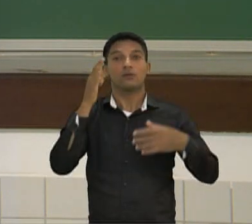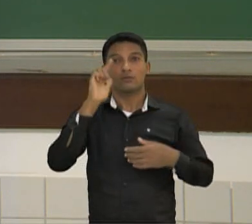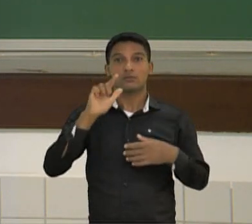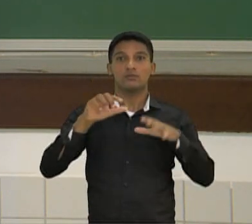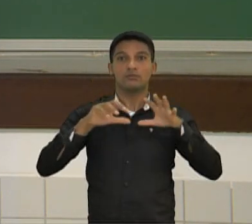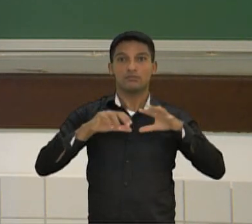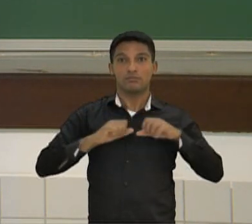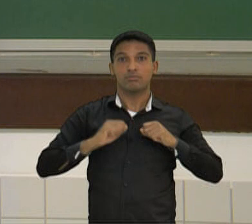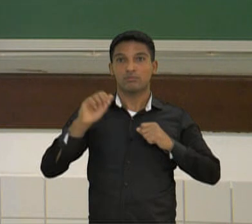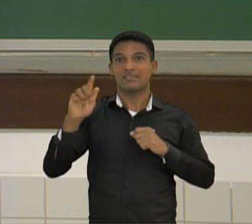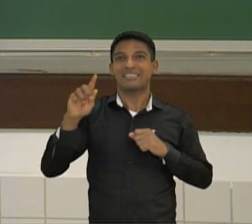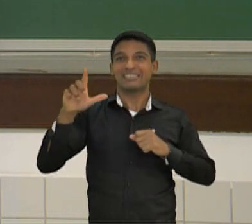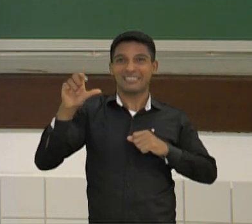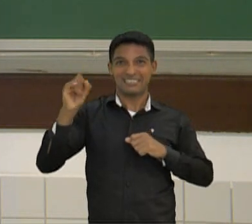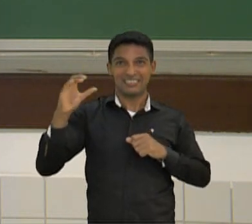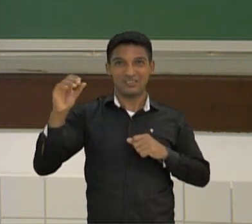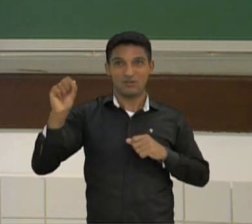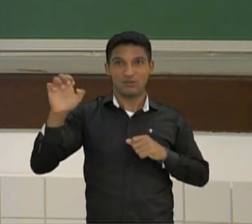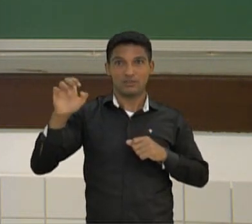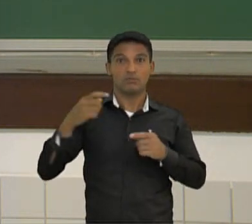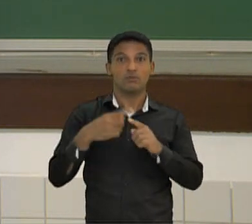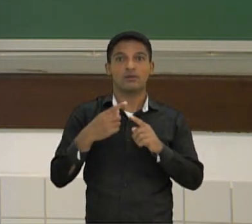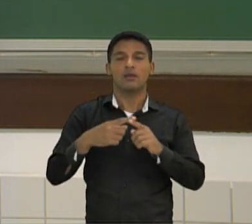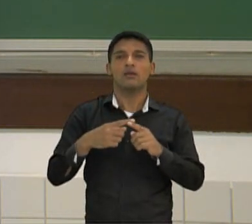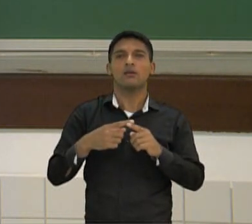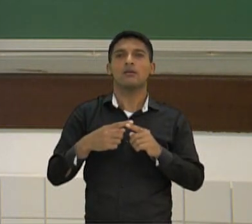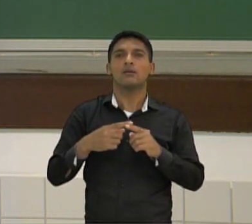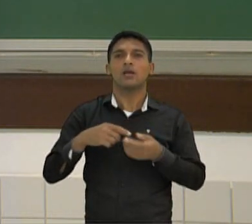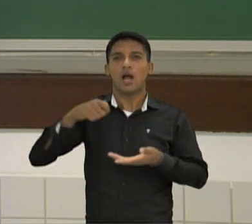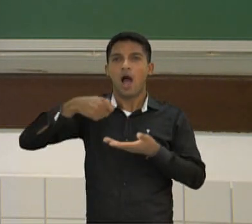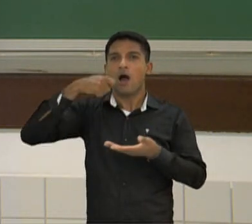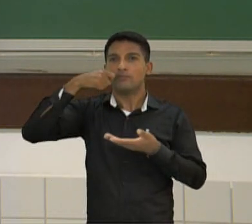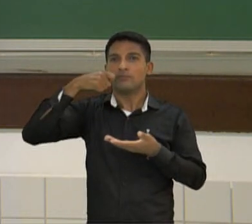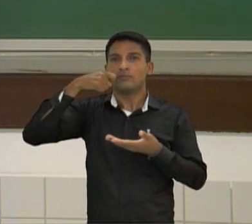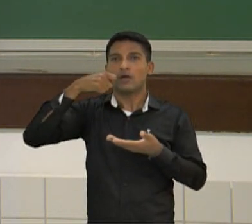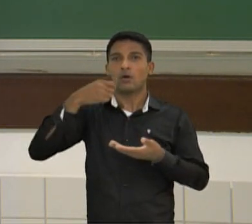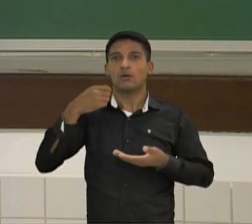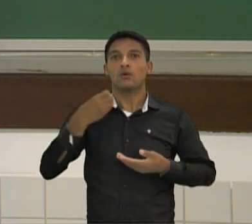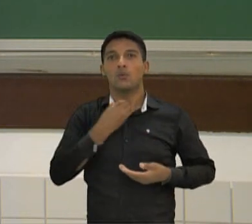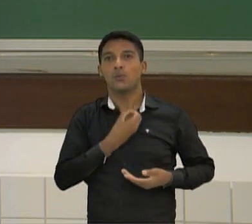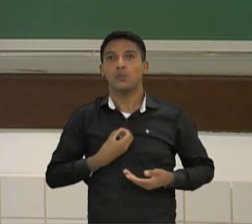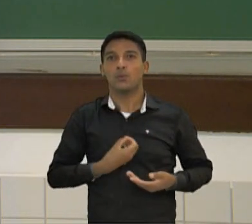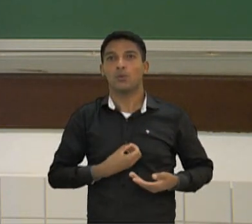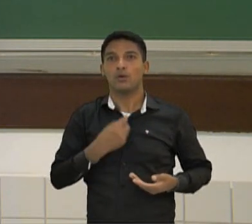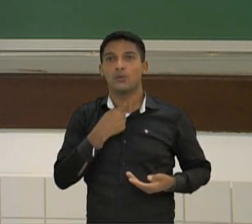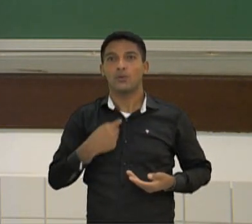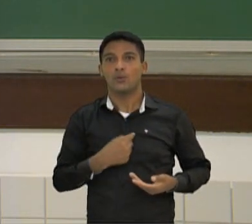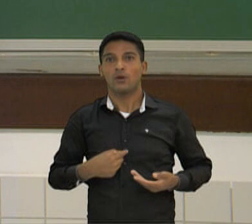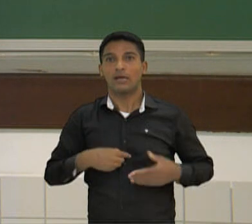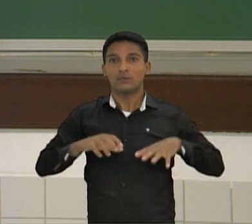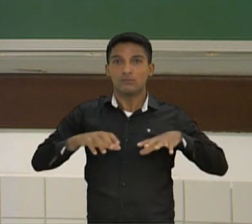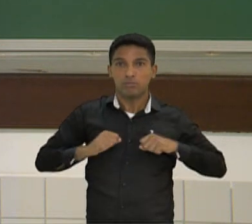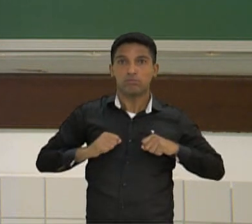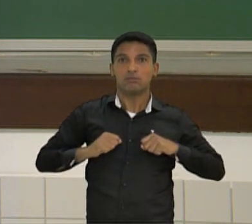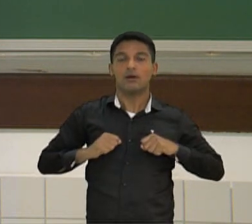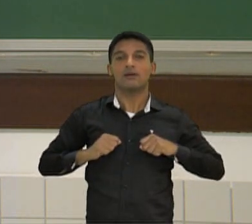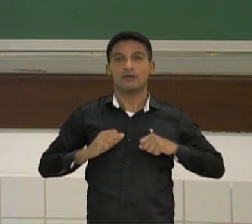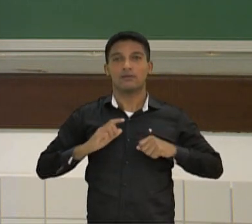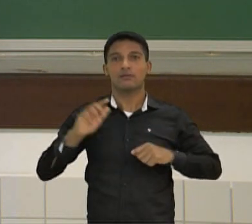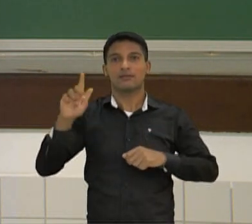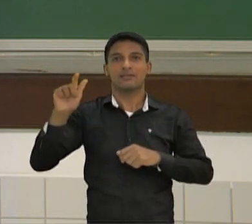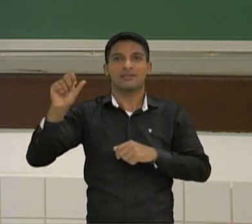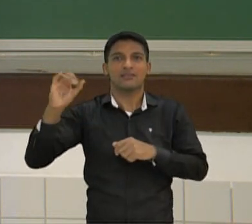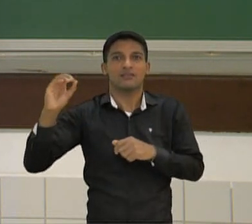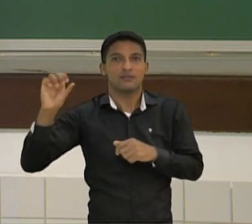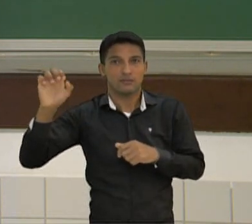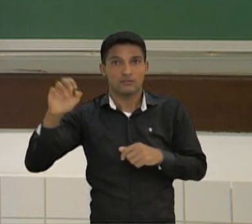digestão mecânica e da digestão química, e agora a gente vai absorver o oxigênio necessário para poder